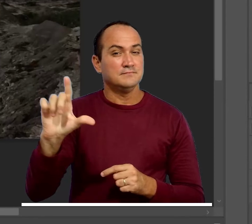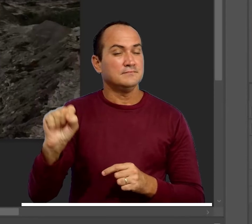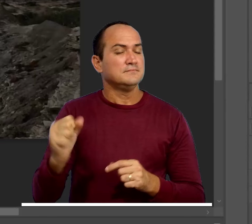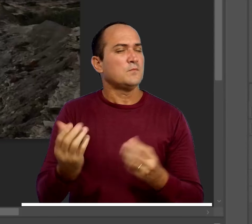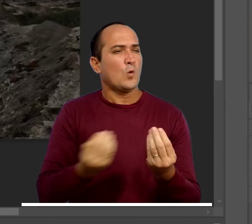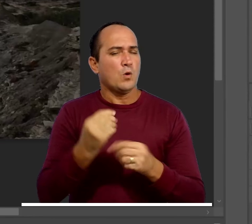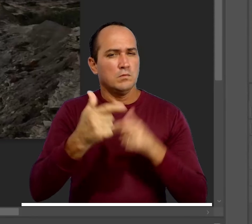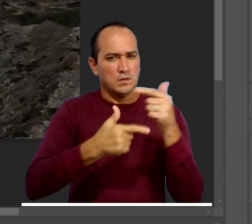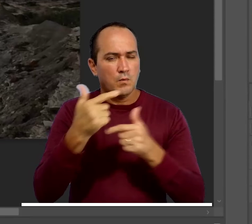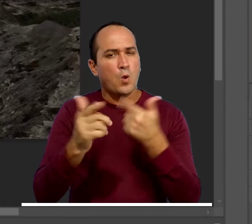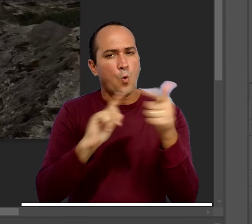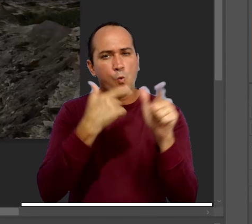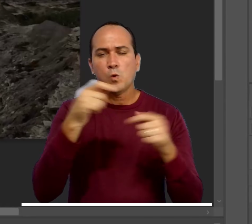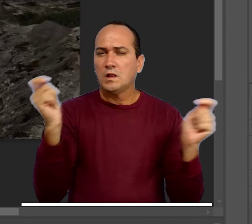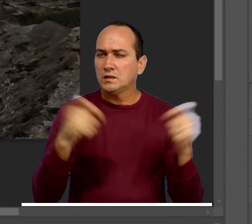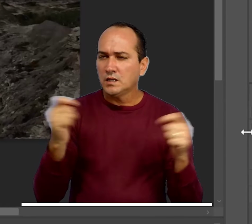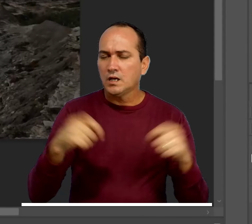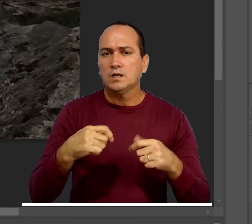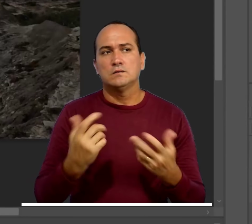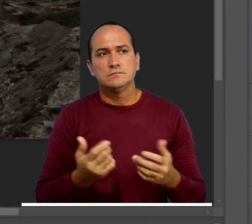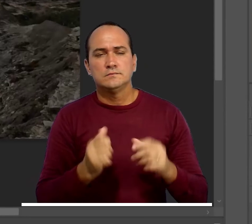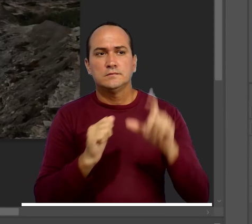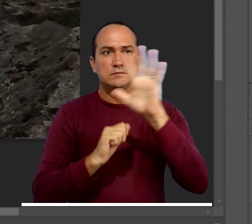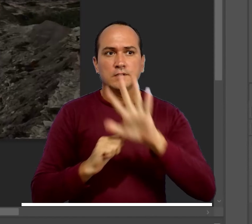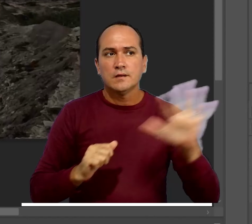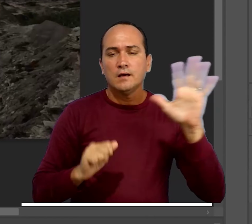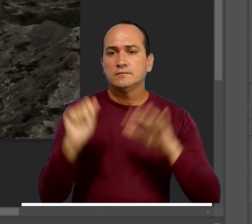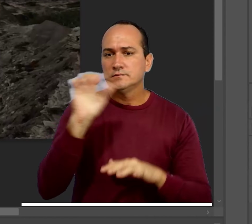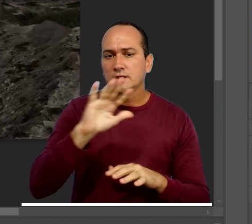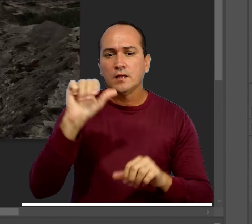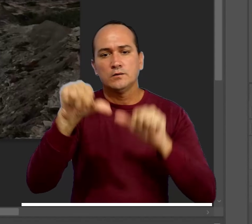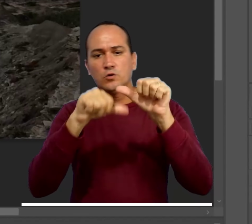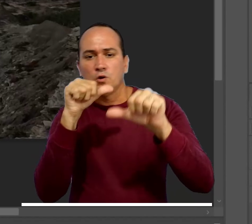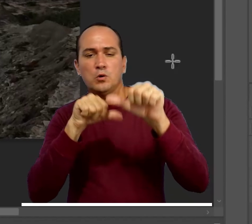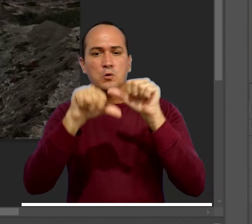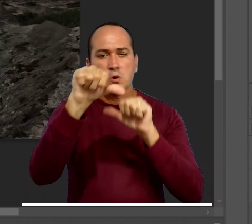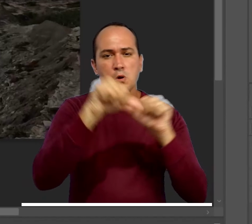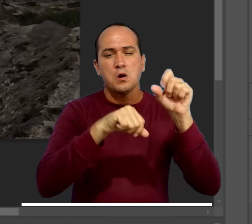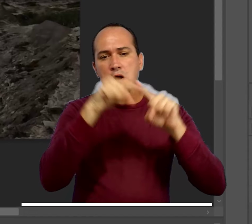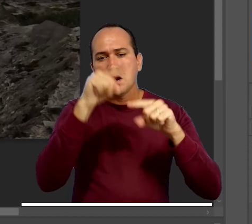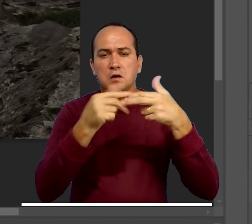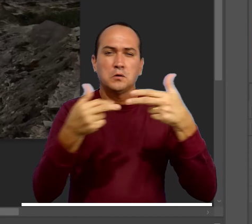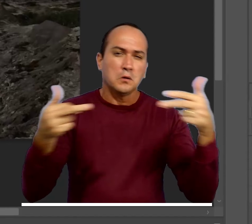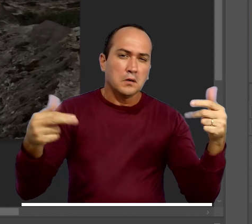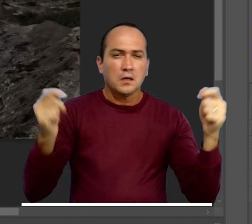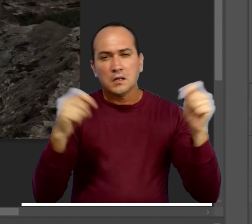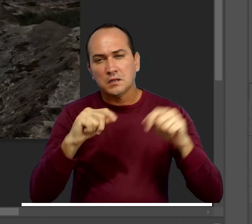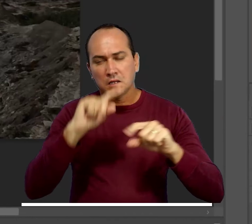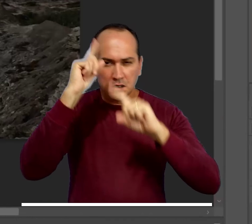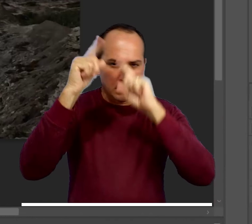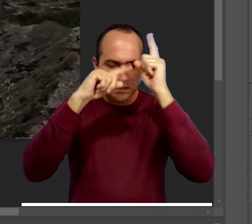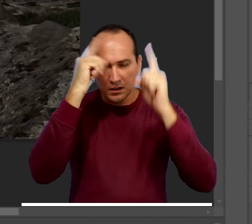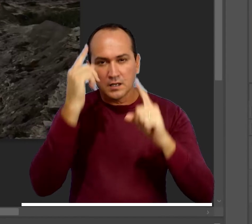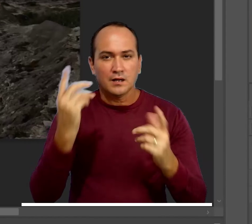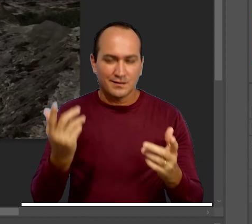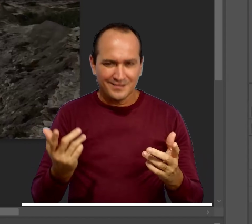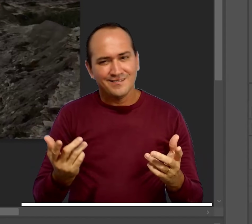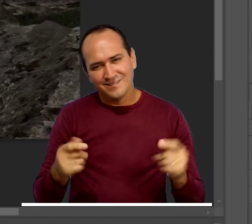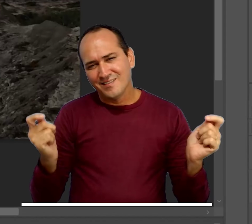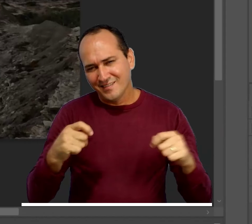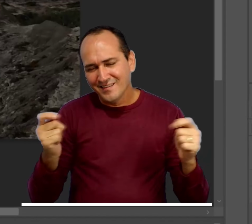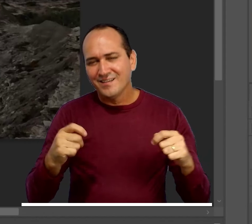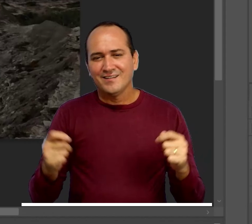outras possibilidades de cenários e tudo isso, né? Trocando os elementos aqui, ó, criando tipo um futuro distópico aqui